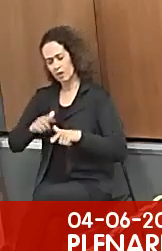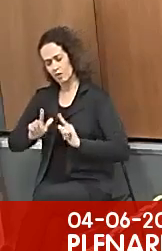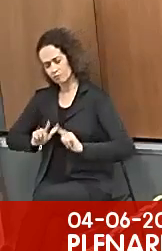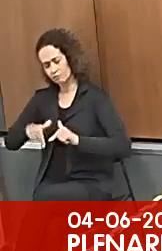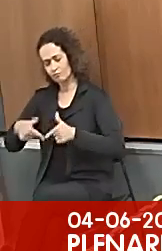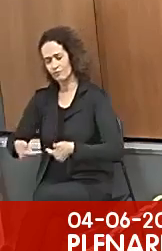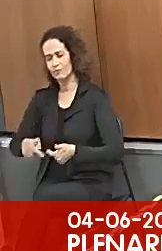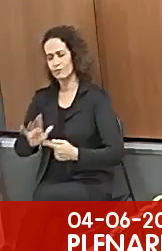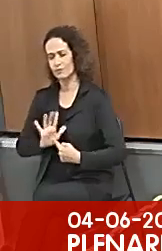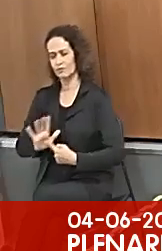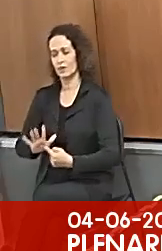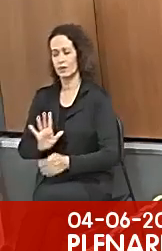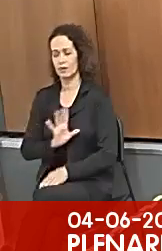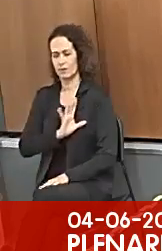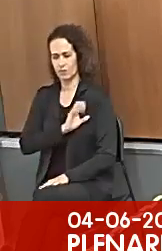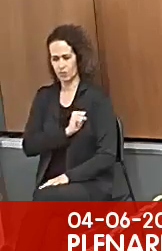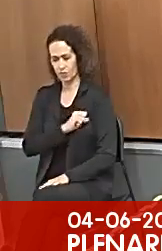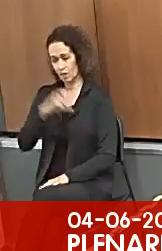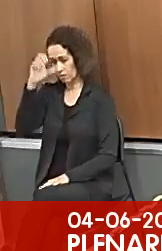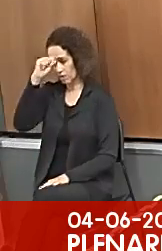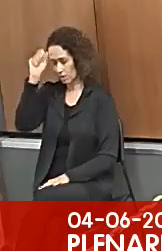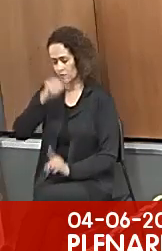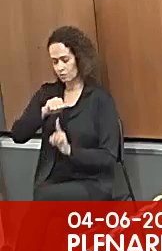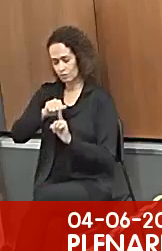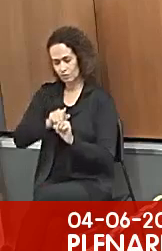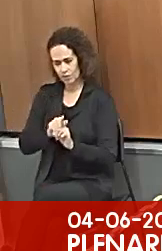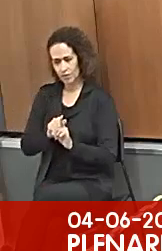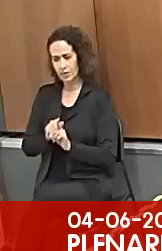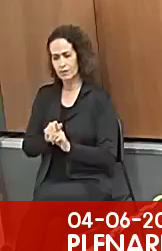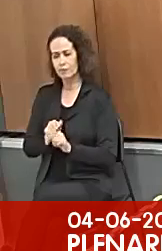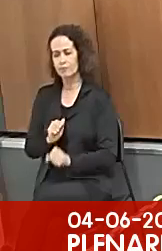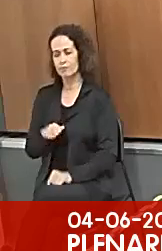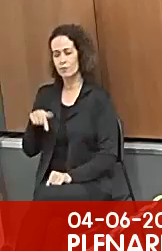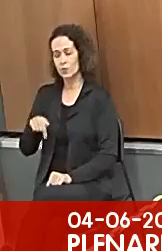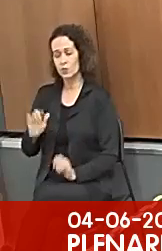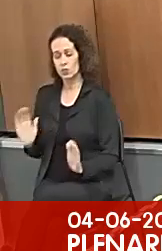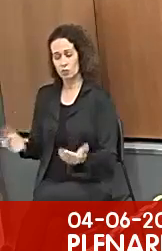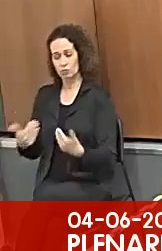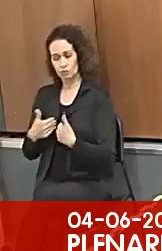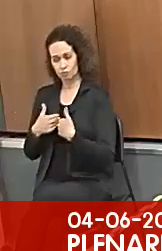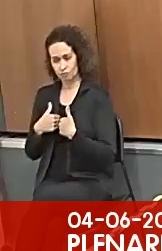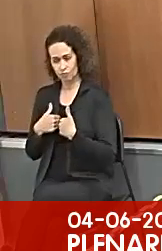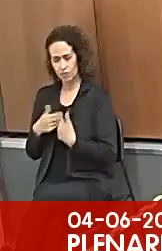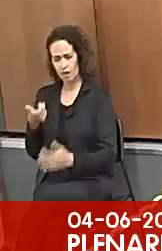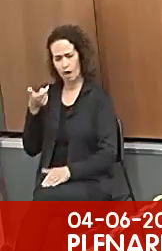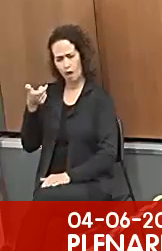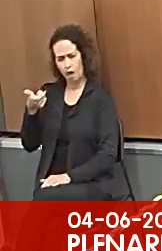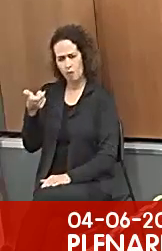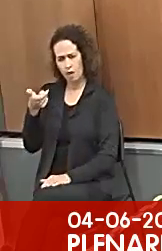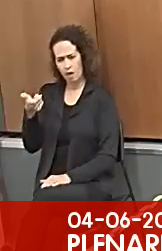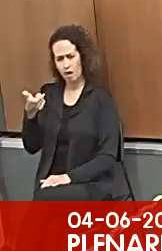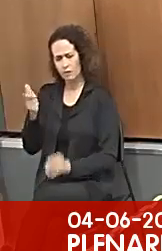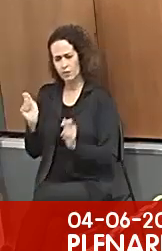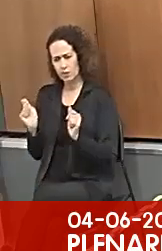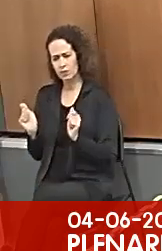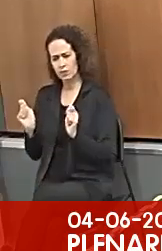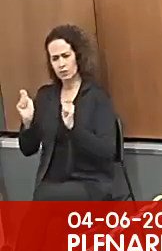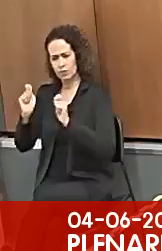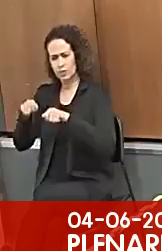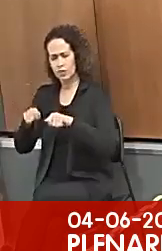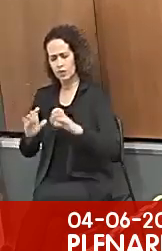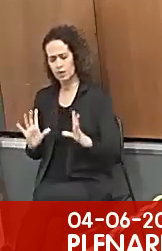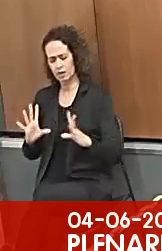aprendemos aqui no mês de comemoração do autismo que a maior palavra que consegue superar toda